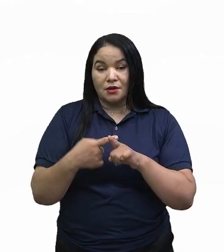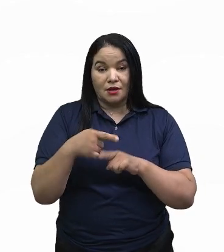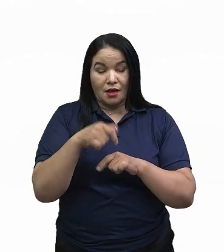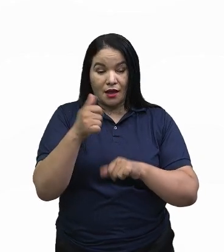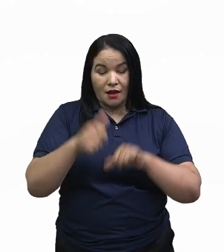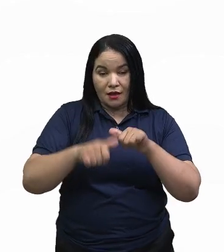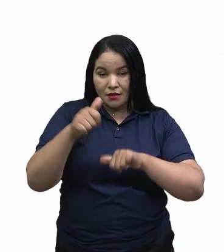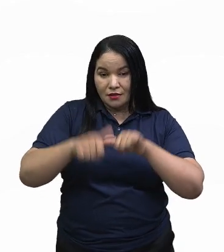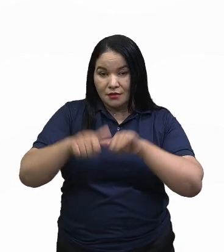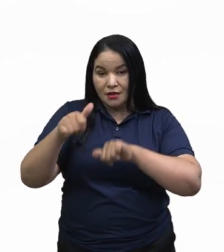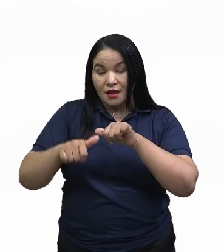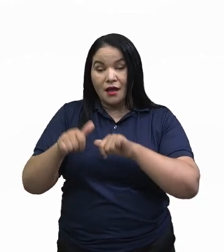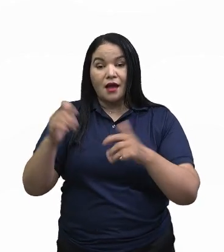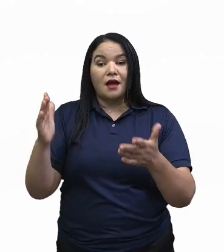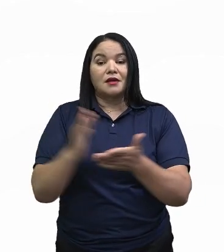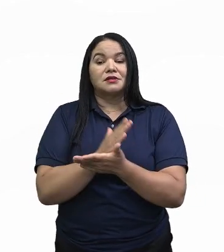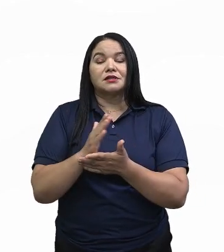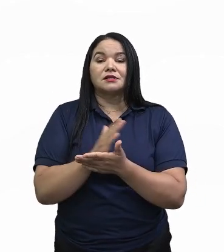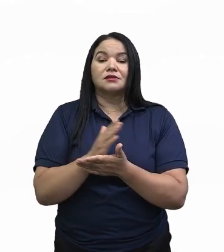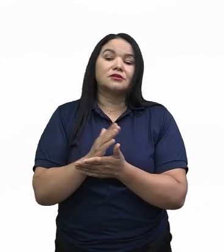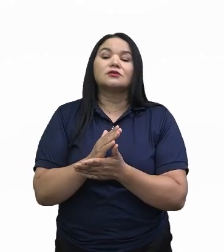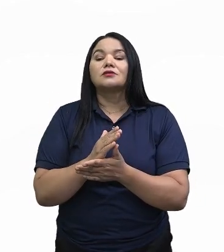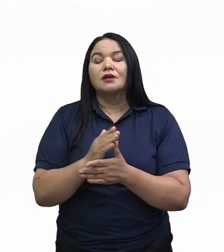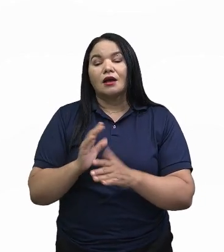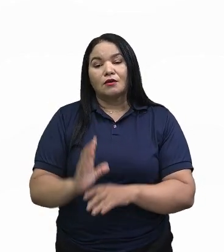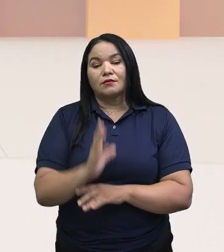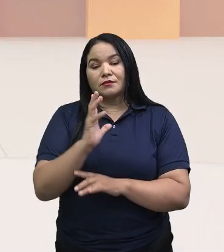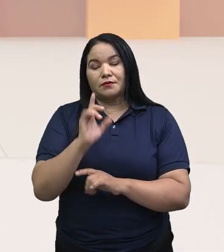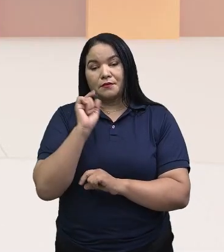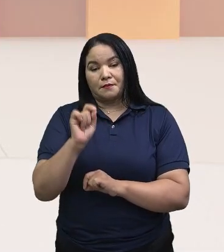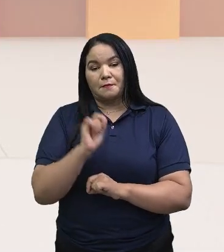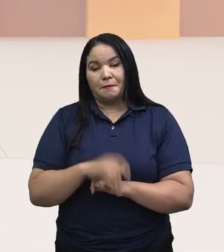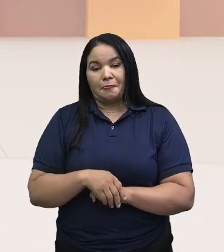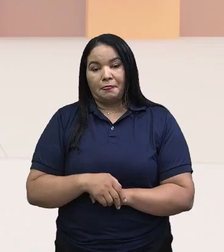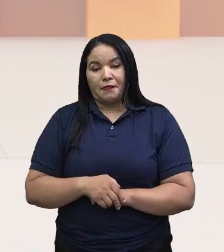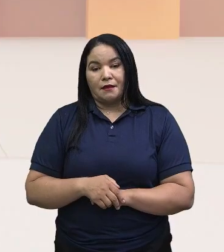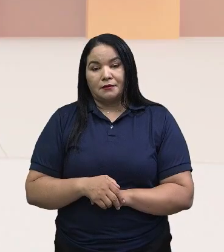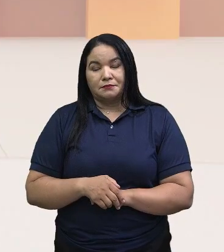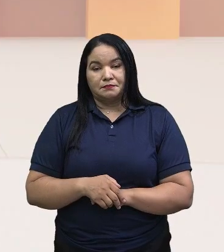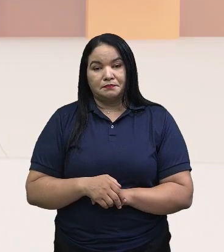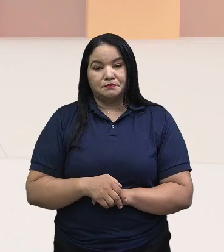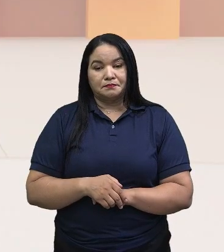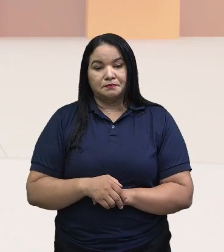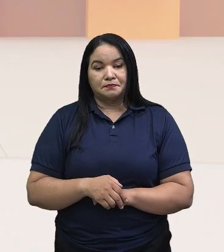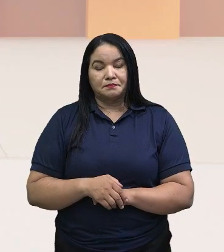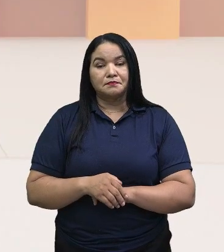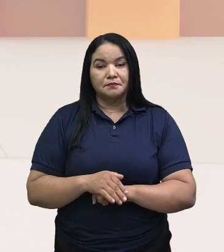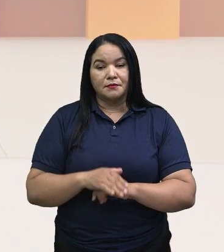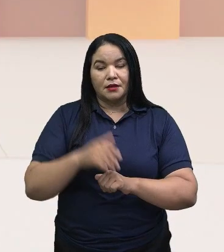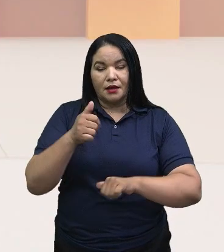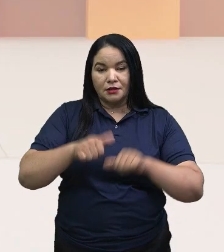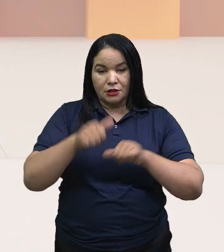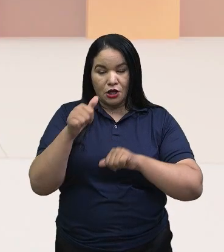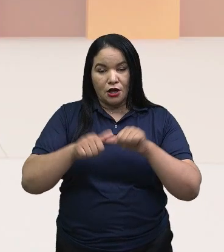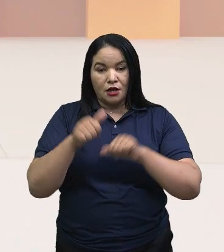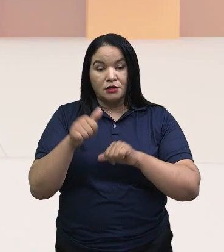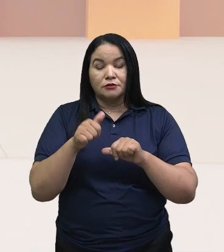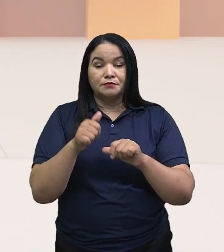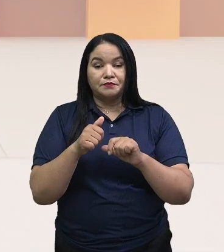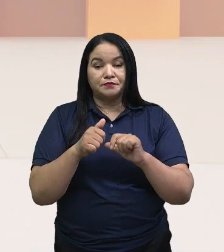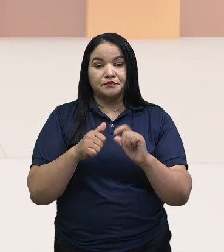das vezes, a análise que foi feita em cima dos direitos humanos foi uma